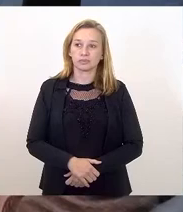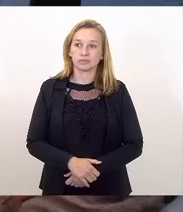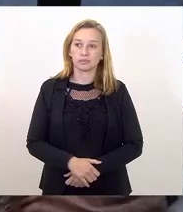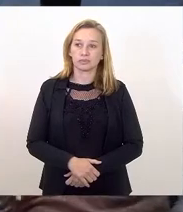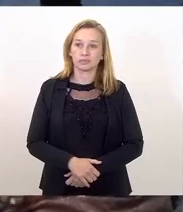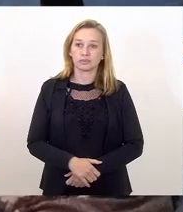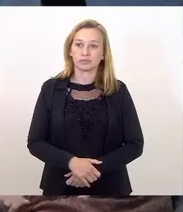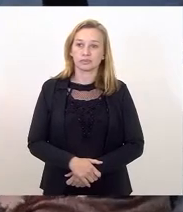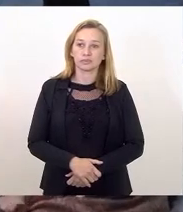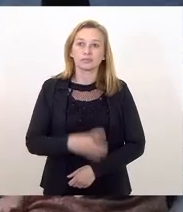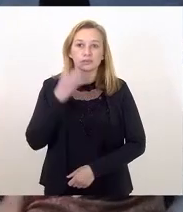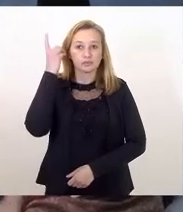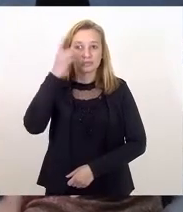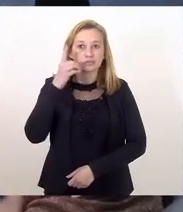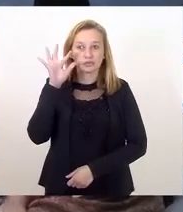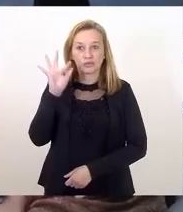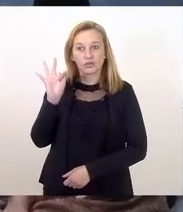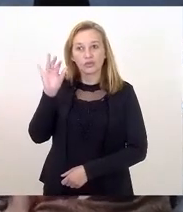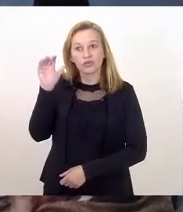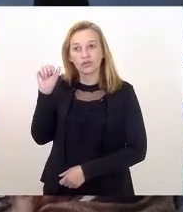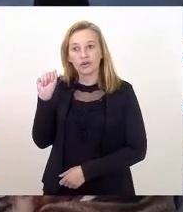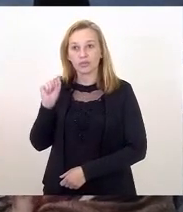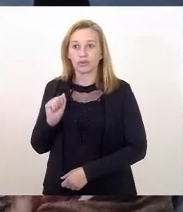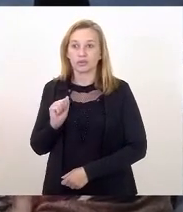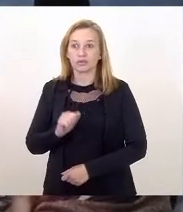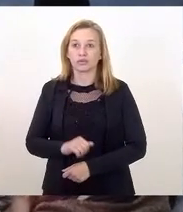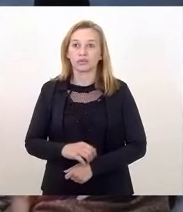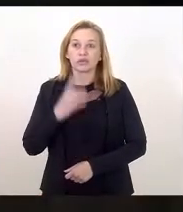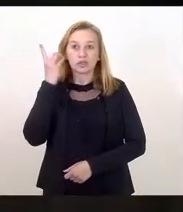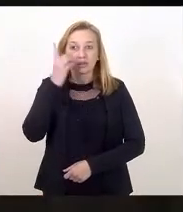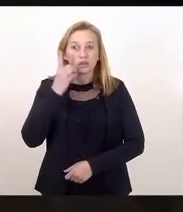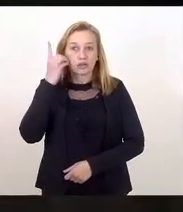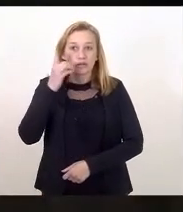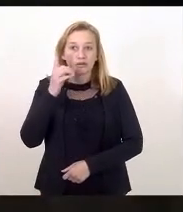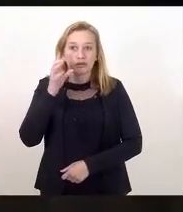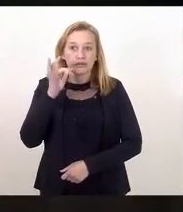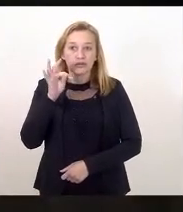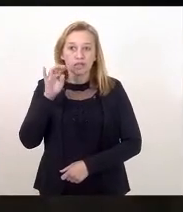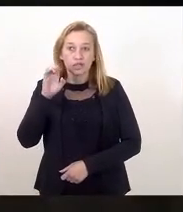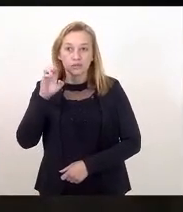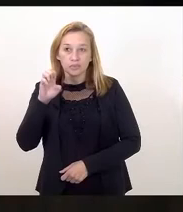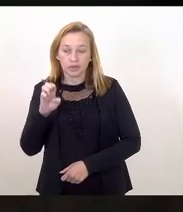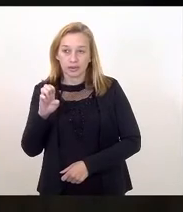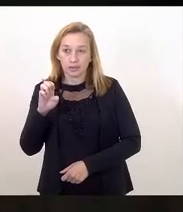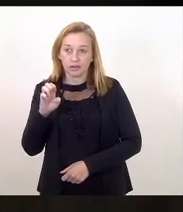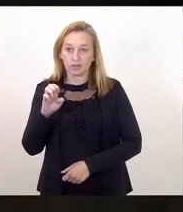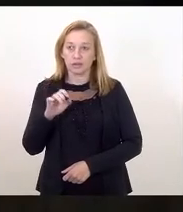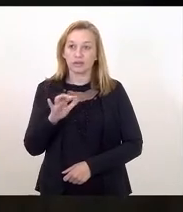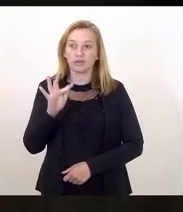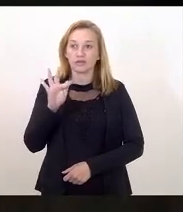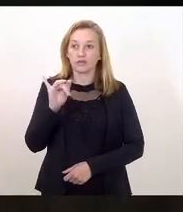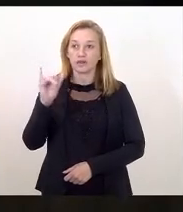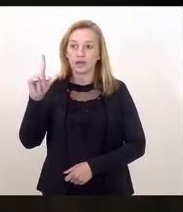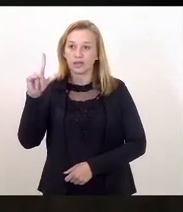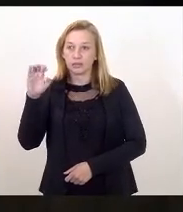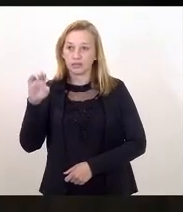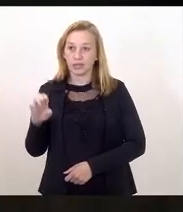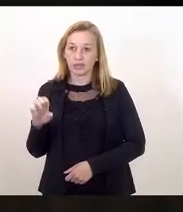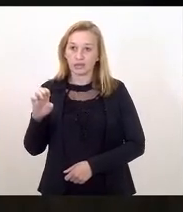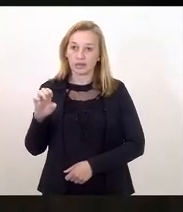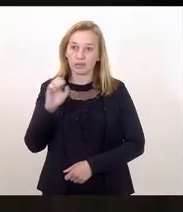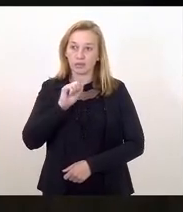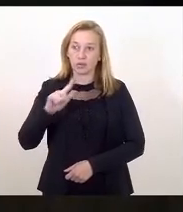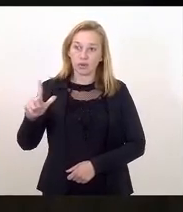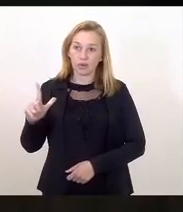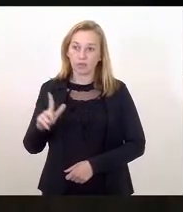Deputado Fábio Silva. Deputado Felipe Soares. Deputado Felipe Soares. Deputado Felipe